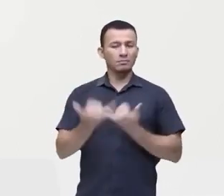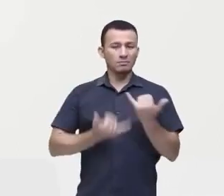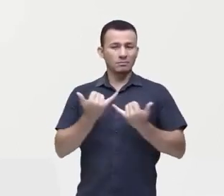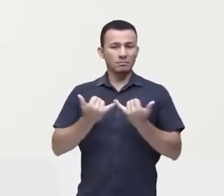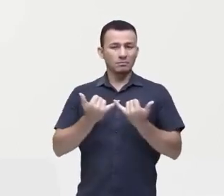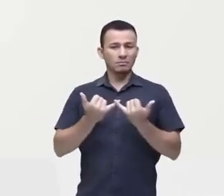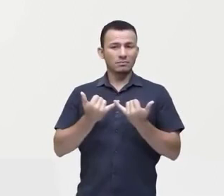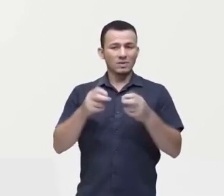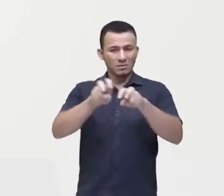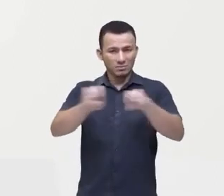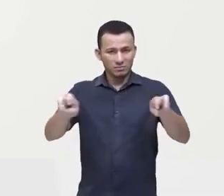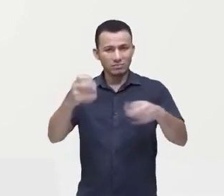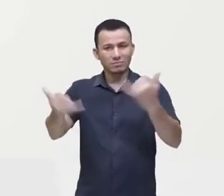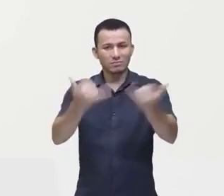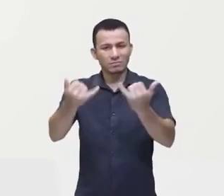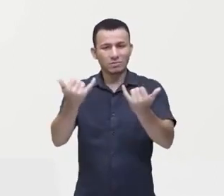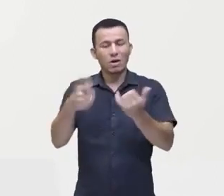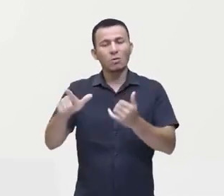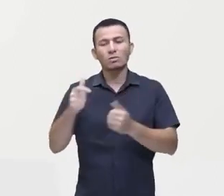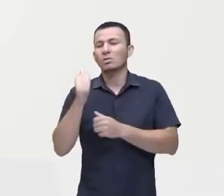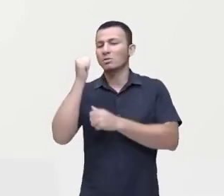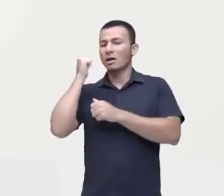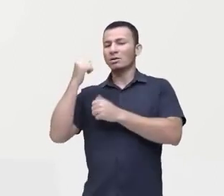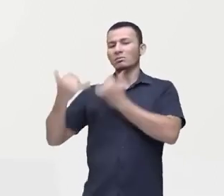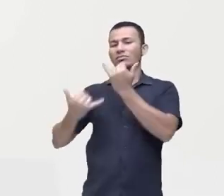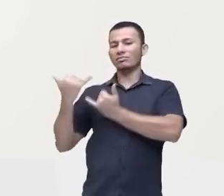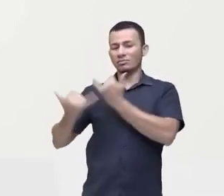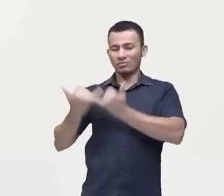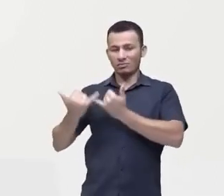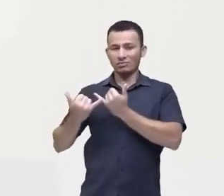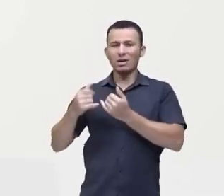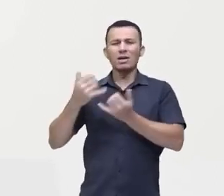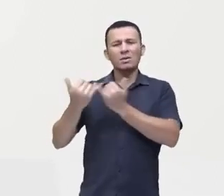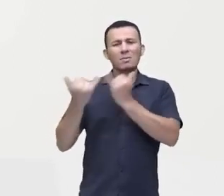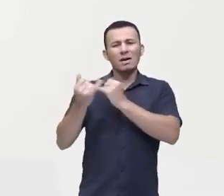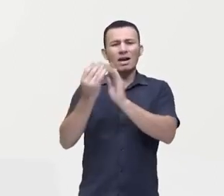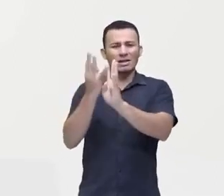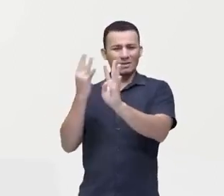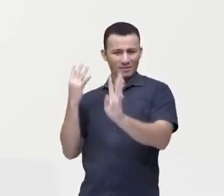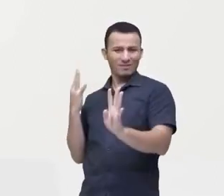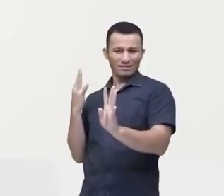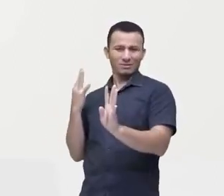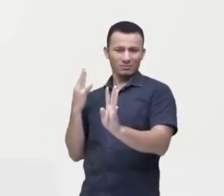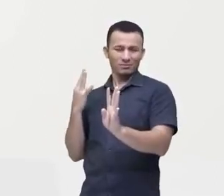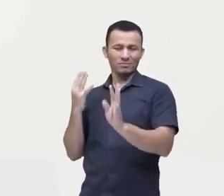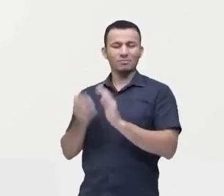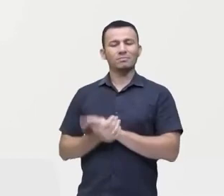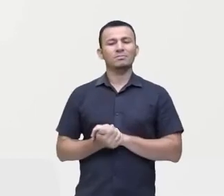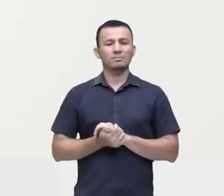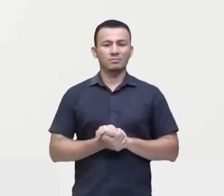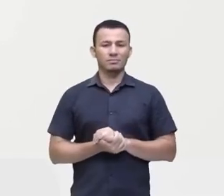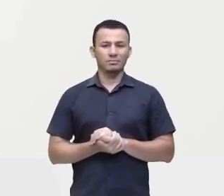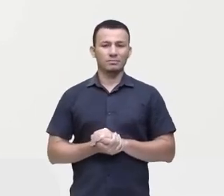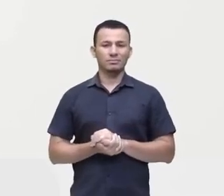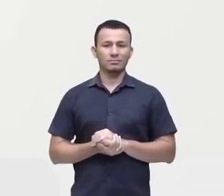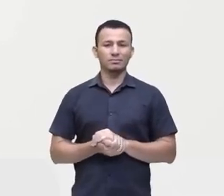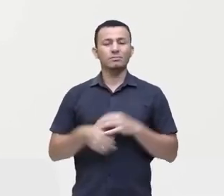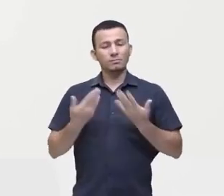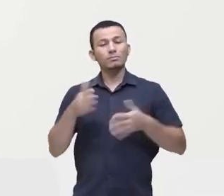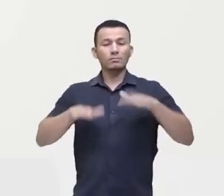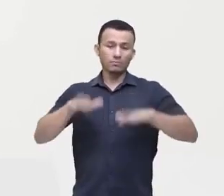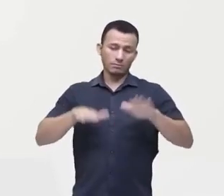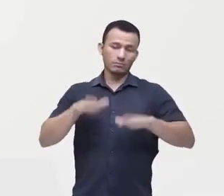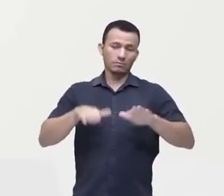É igual na fila. Às vezes a gente está na fila na frente, outras estão atrás, no meio. Então